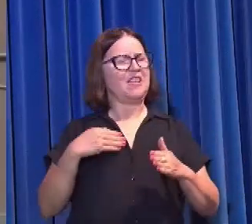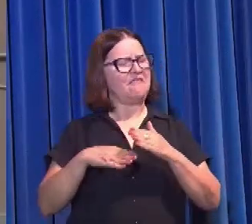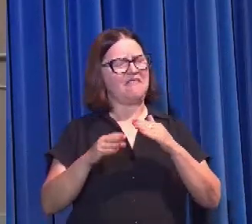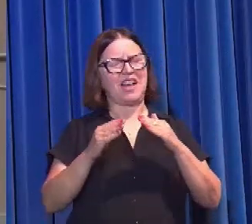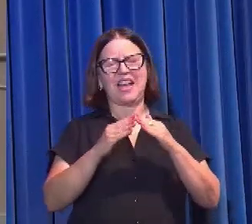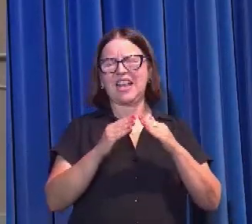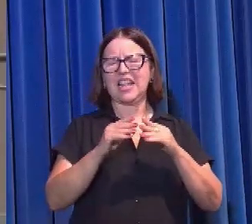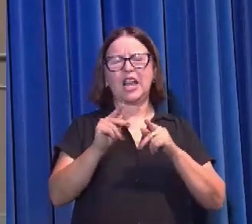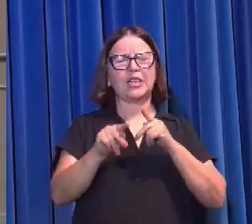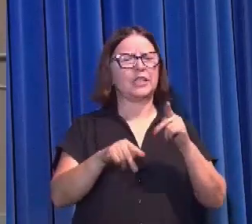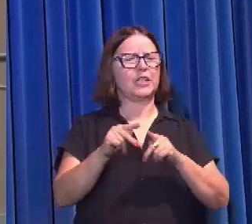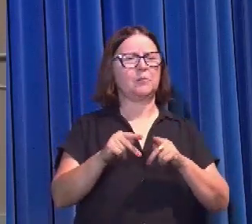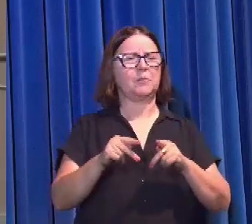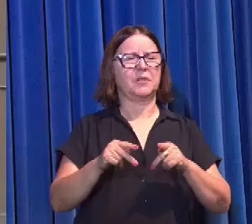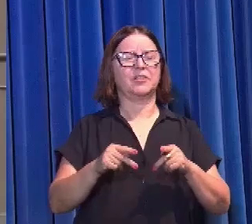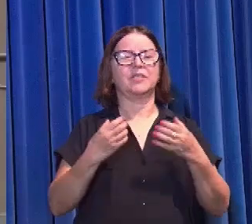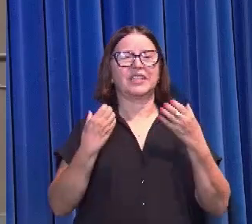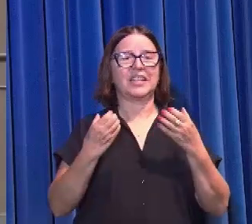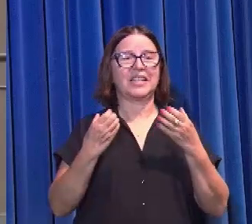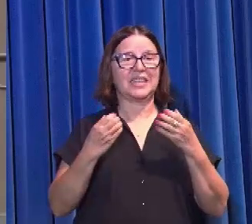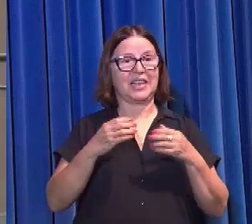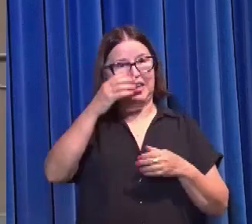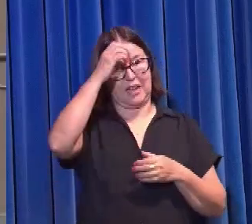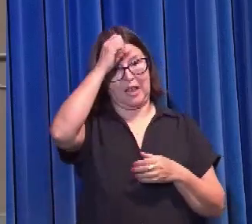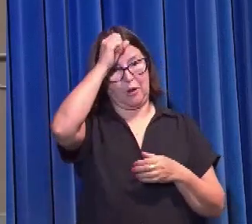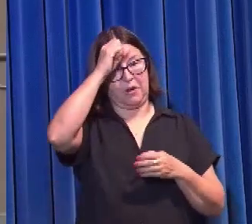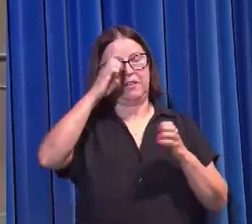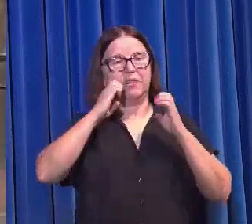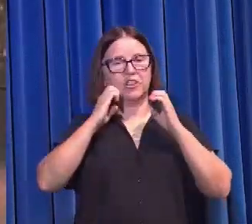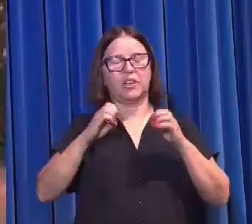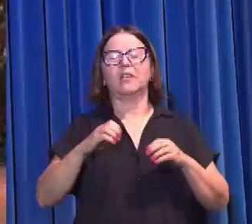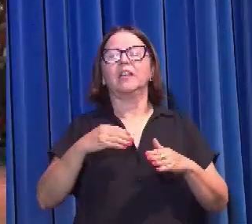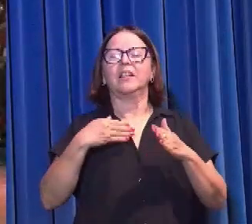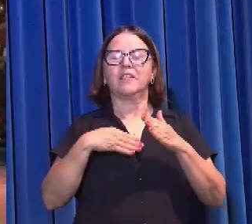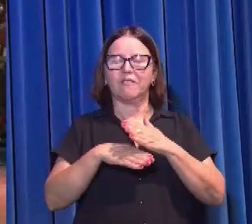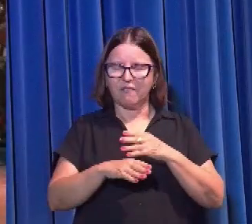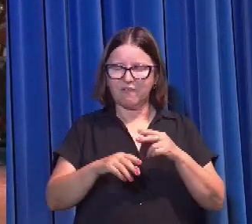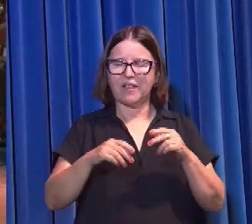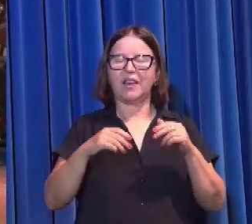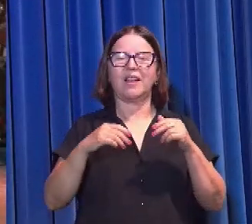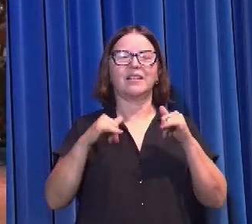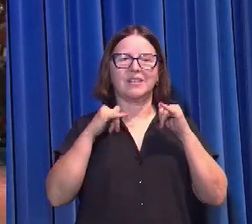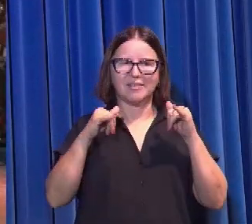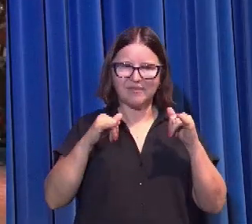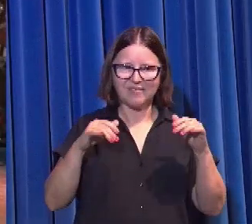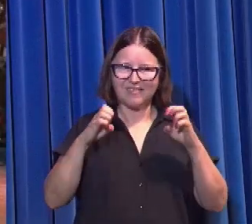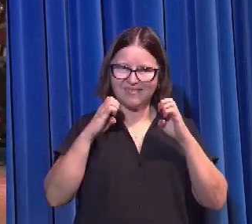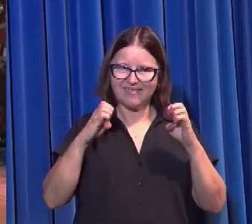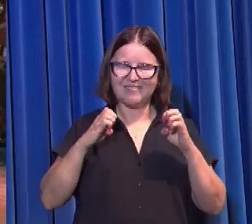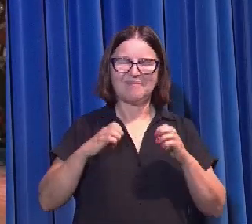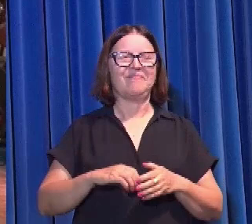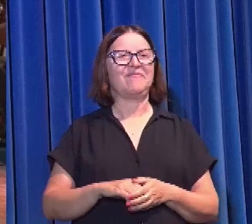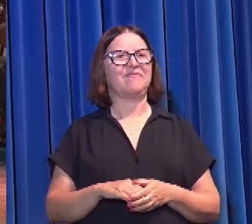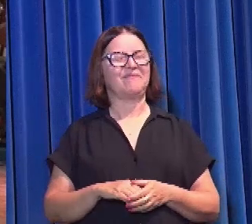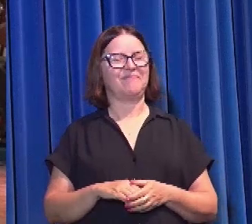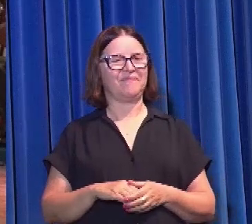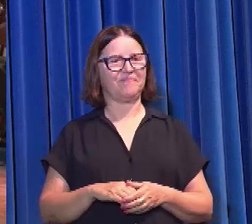e mestres. Não são duas funções, tá, meus irmãos? Aqui é uma função só, pastor, mestre.